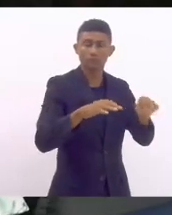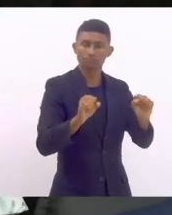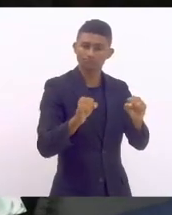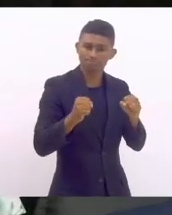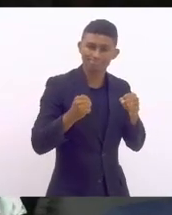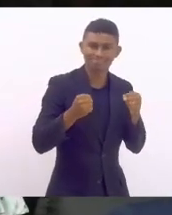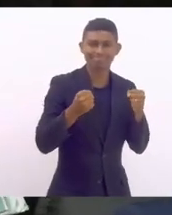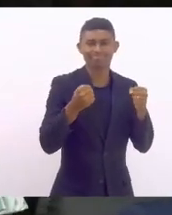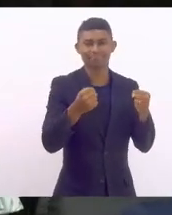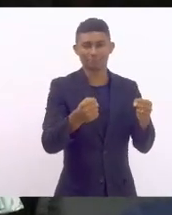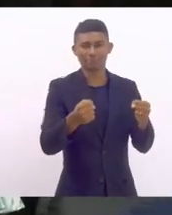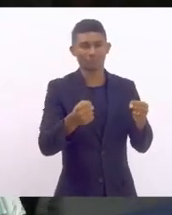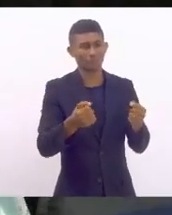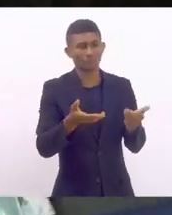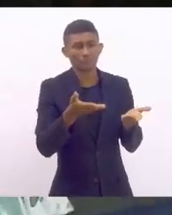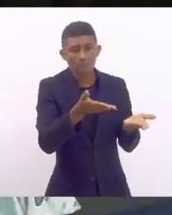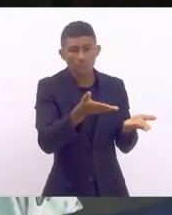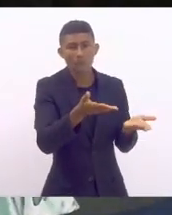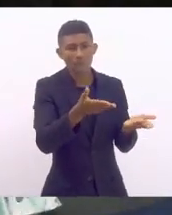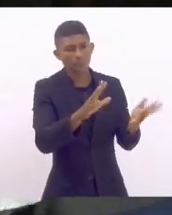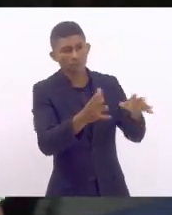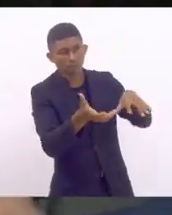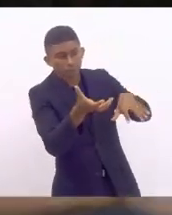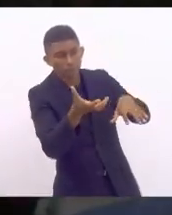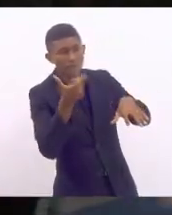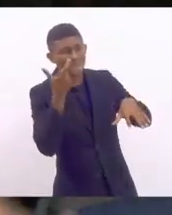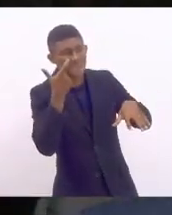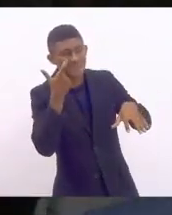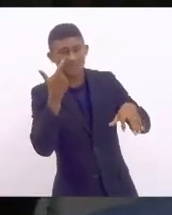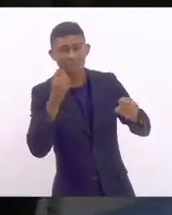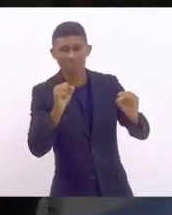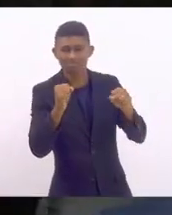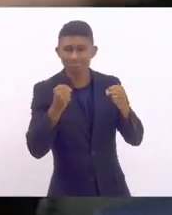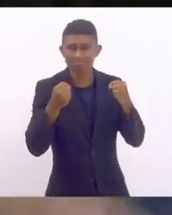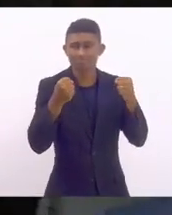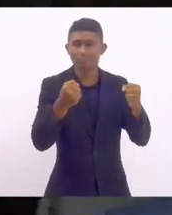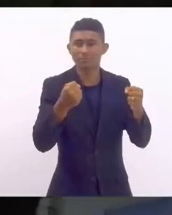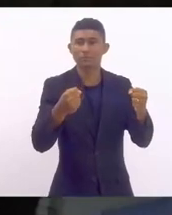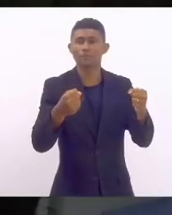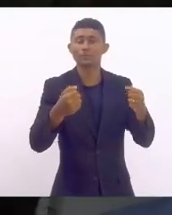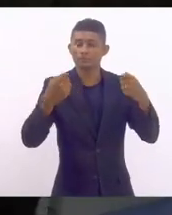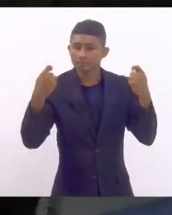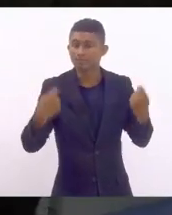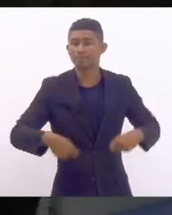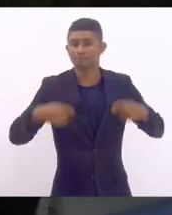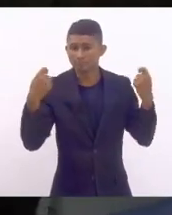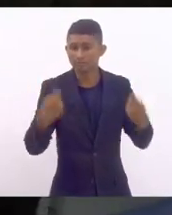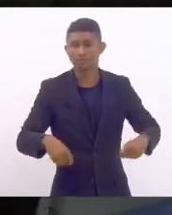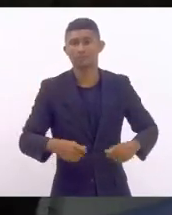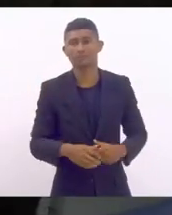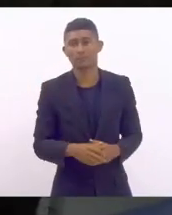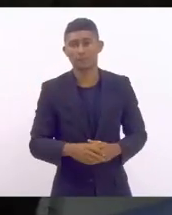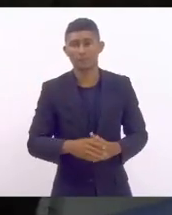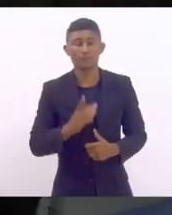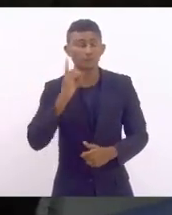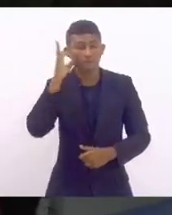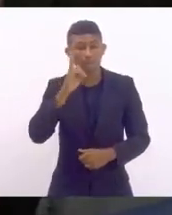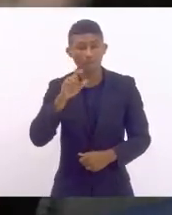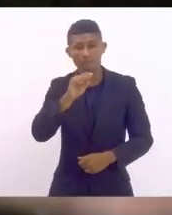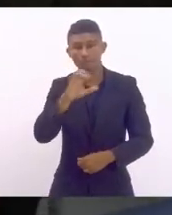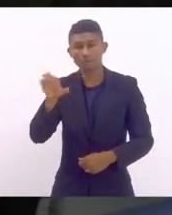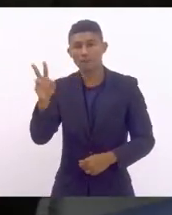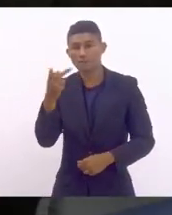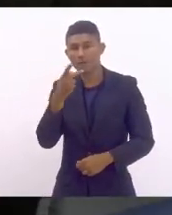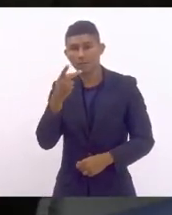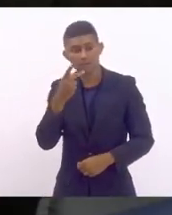junto à o Congresso é grande tem que fazer chegar esse ato aqui lá imediatamente Deputado André me